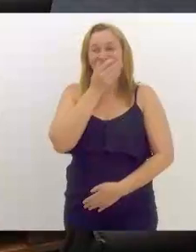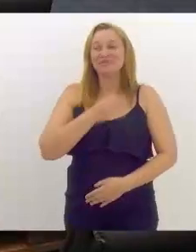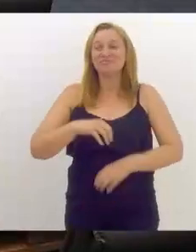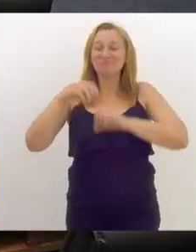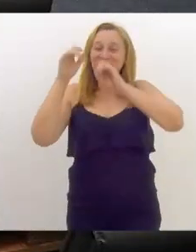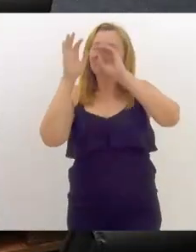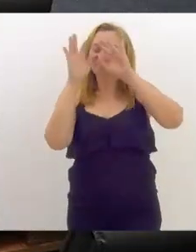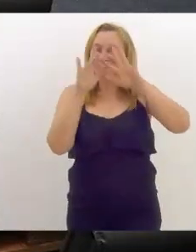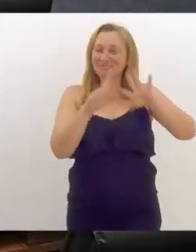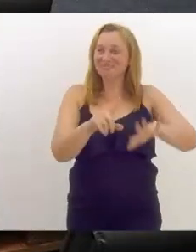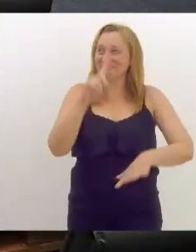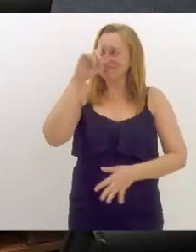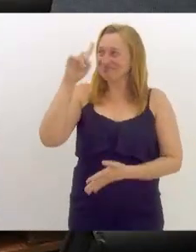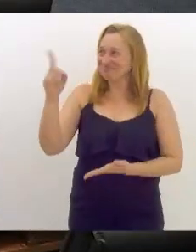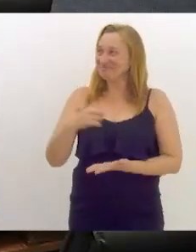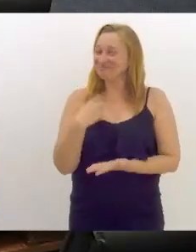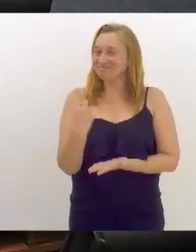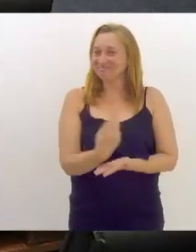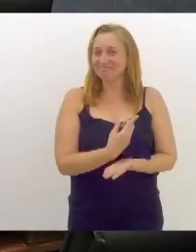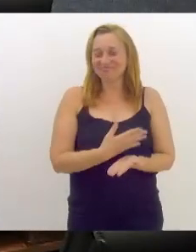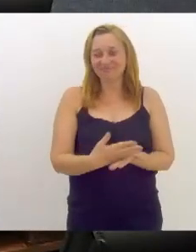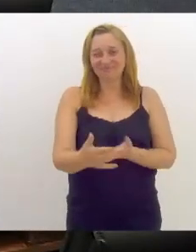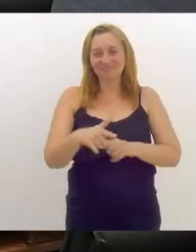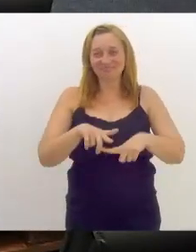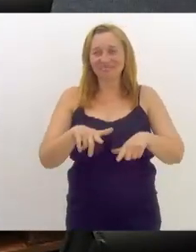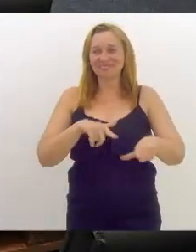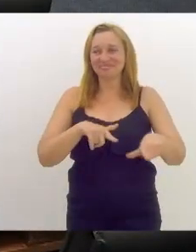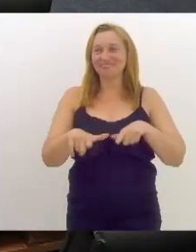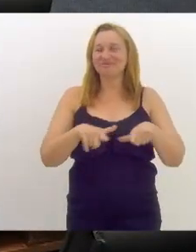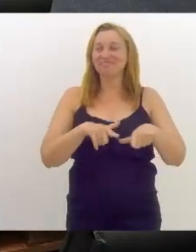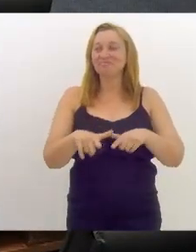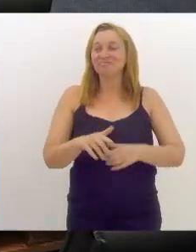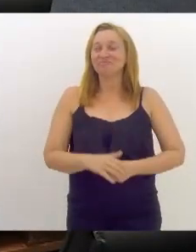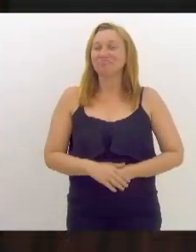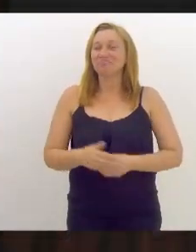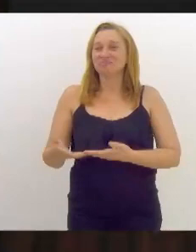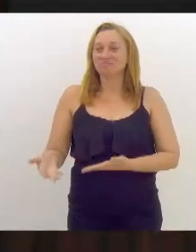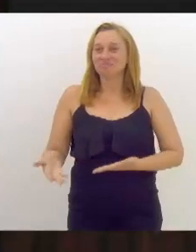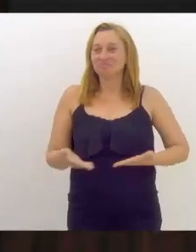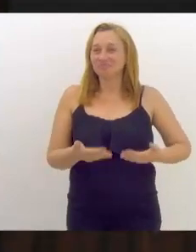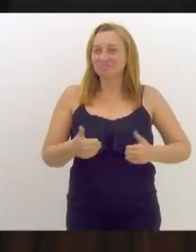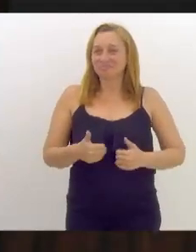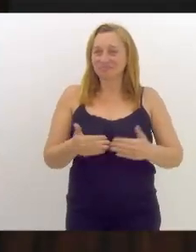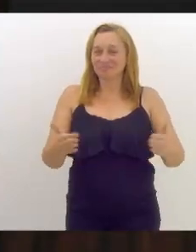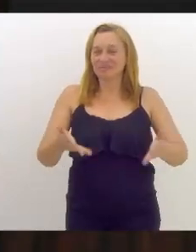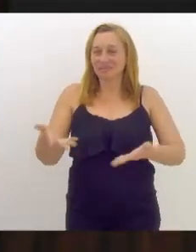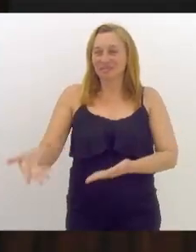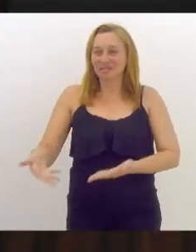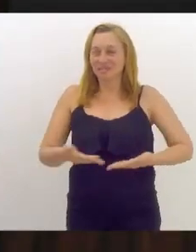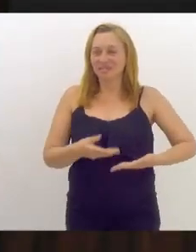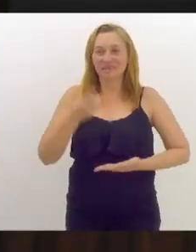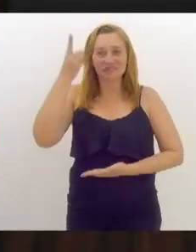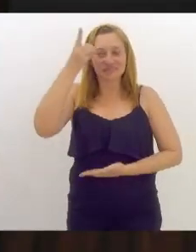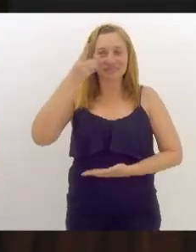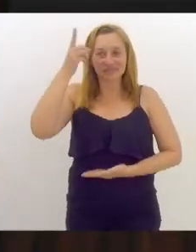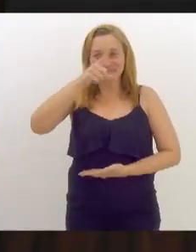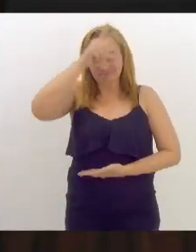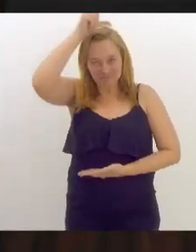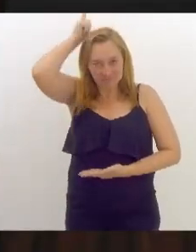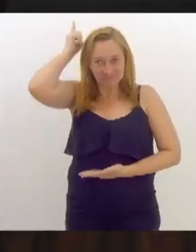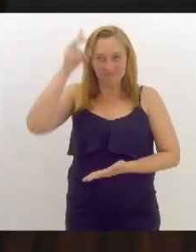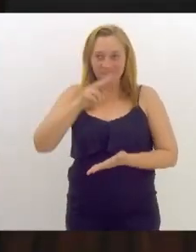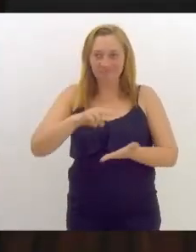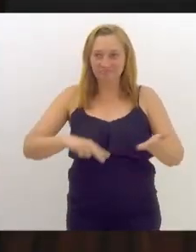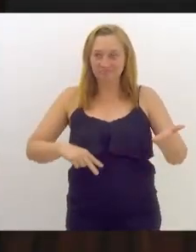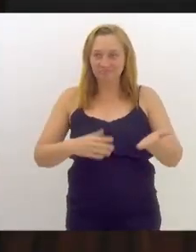Havendo número legal e sobre a proteção de Deus, iniciamos nosso trabalho. Está aberta a sessão. A presidência convida o nobre deputado Luiz